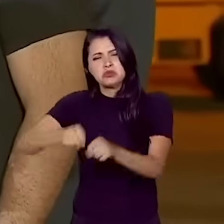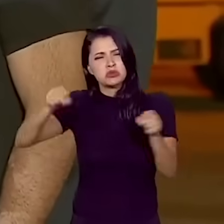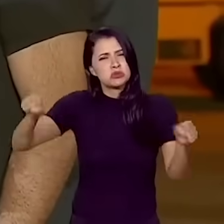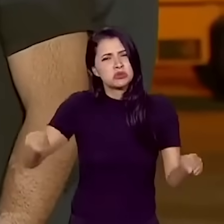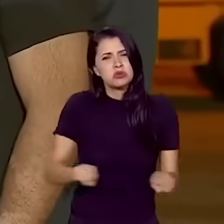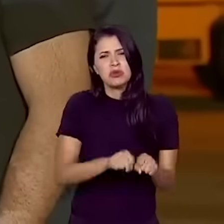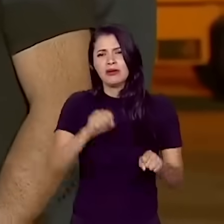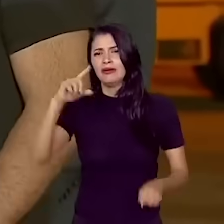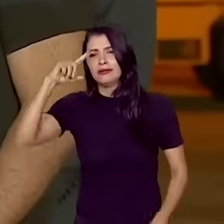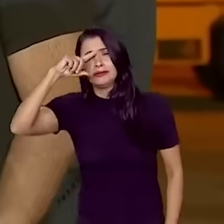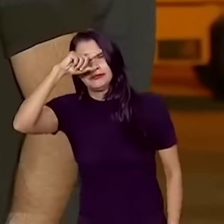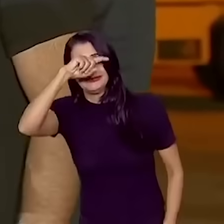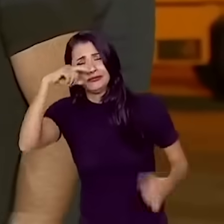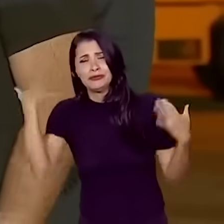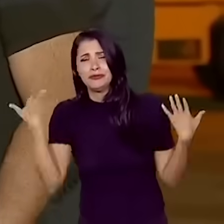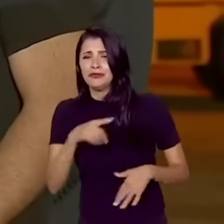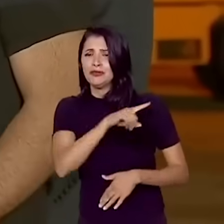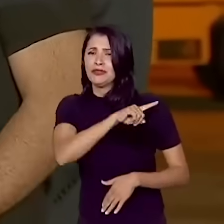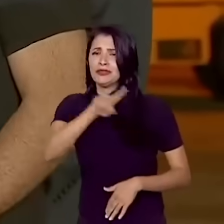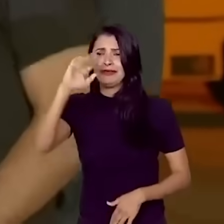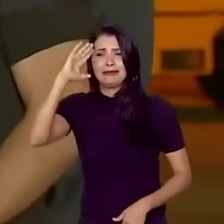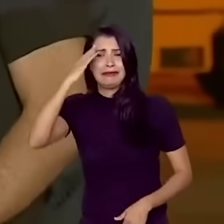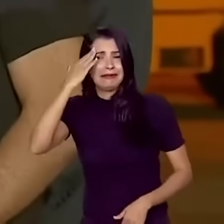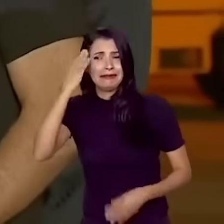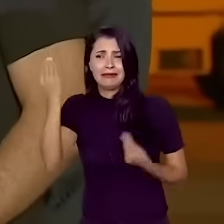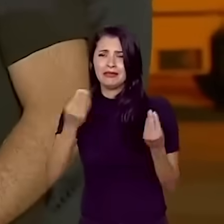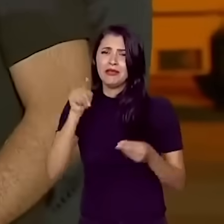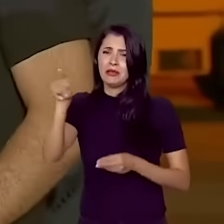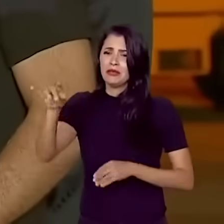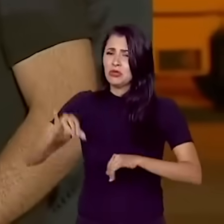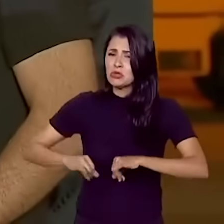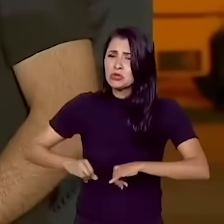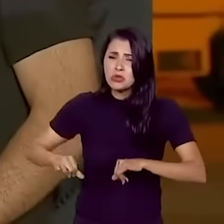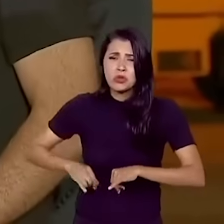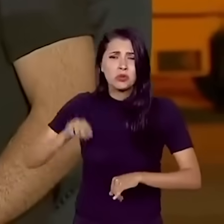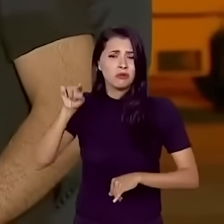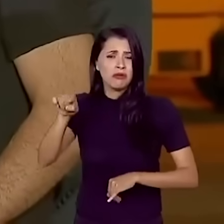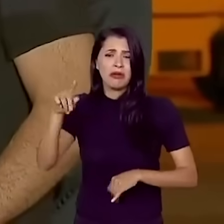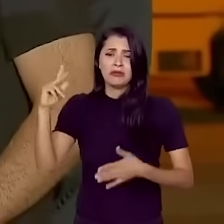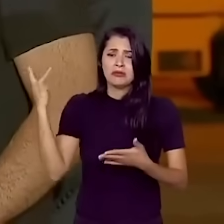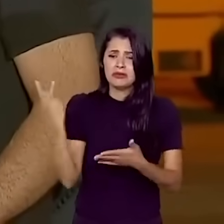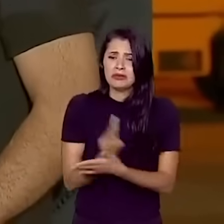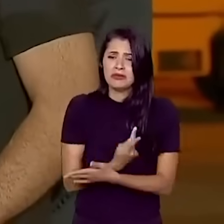difícil para todos vocês entender o que a gente passa lá.